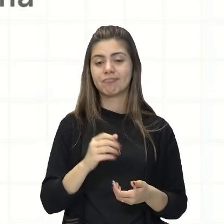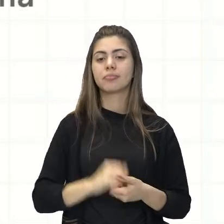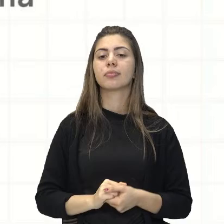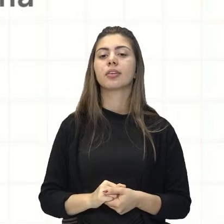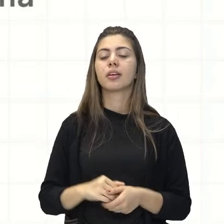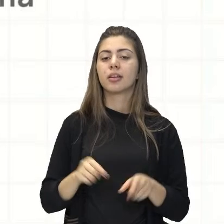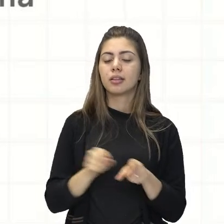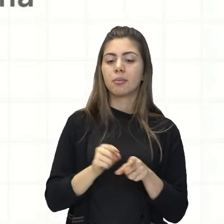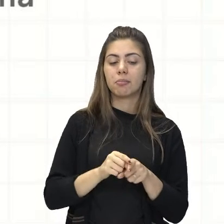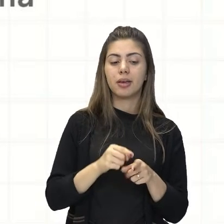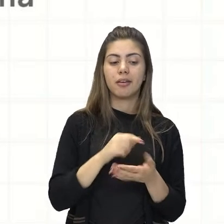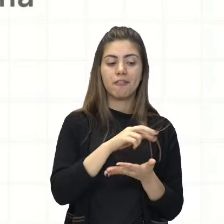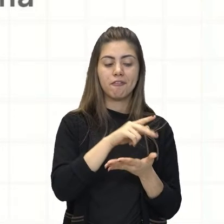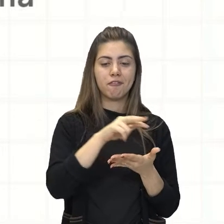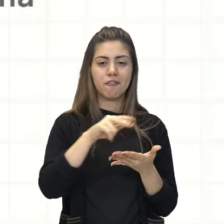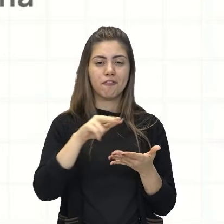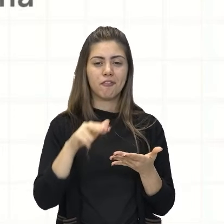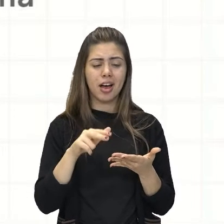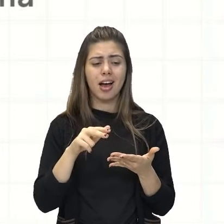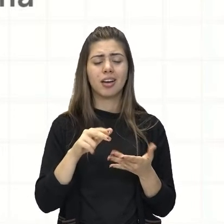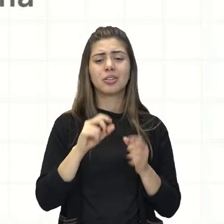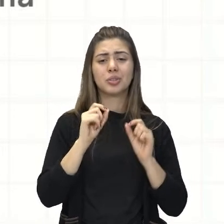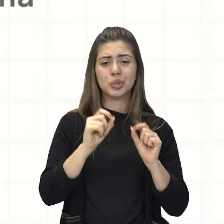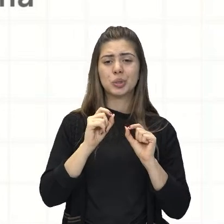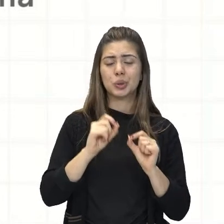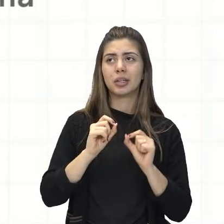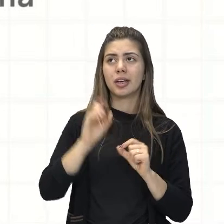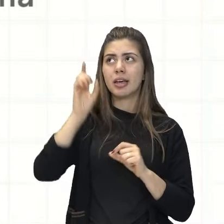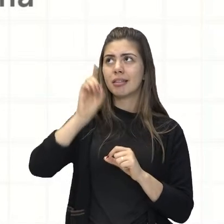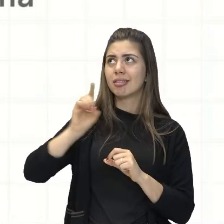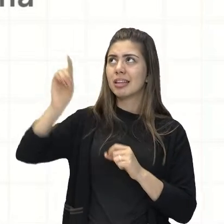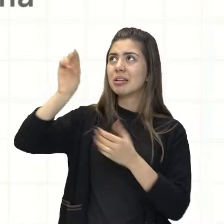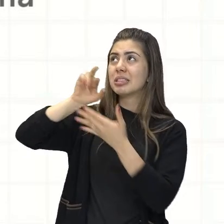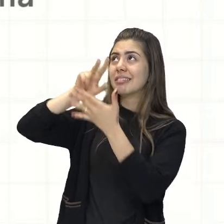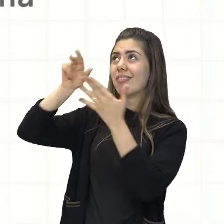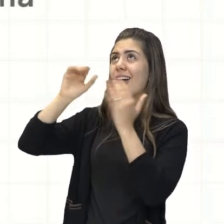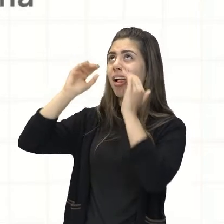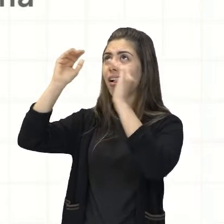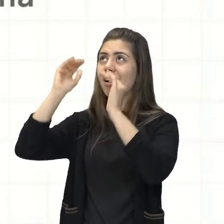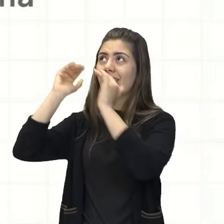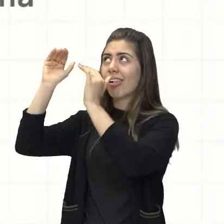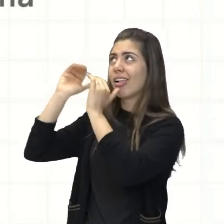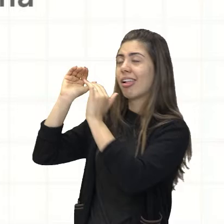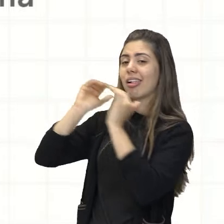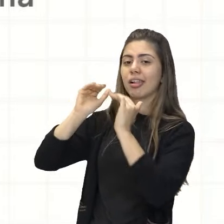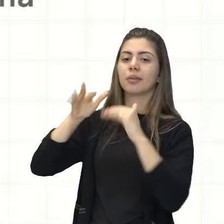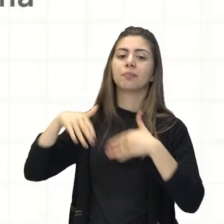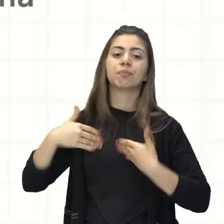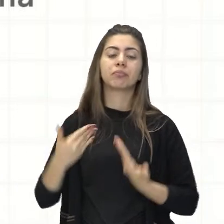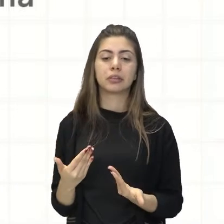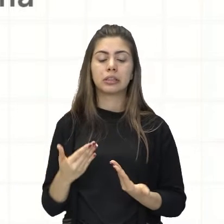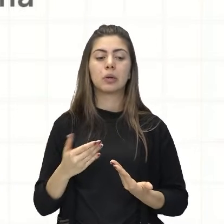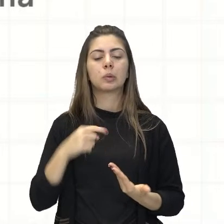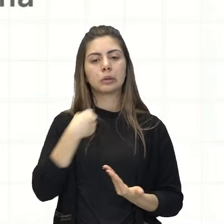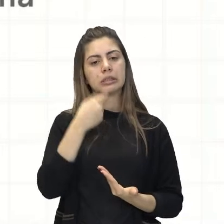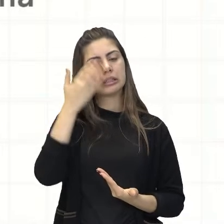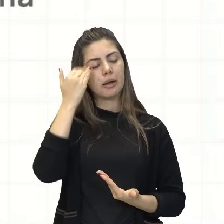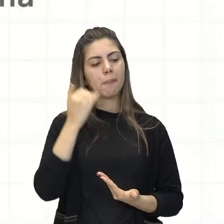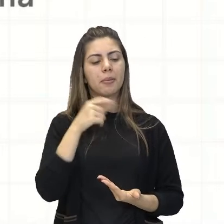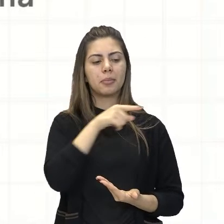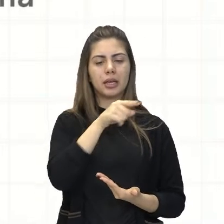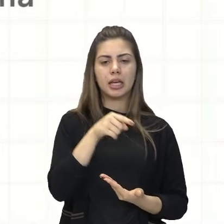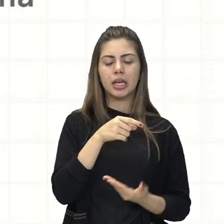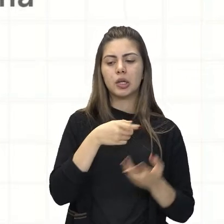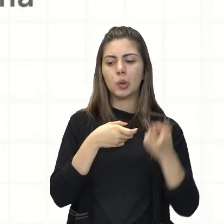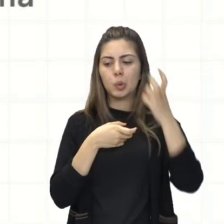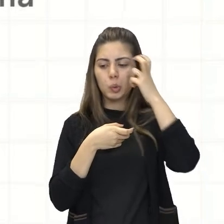várias práticas, adoravam a deuses distintos. Então, mesmo com a imposição cultural, com a imposição